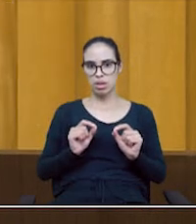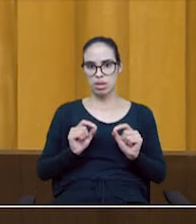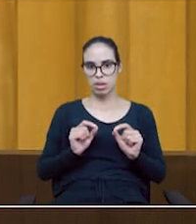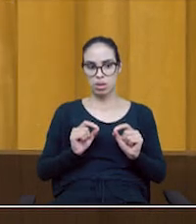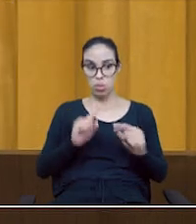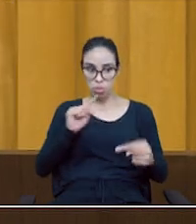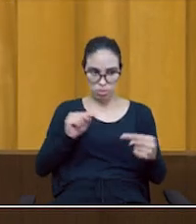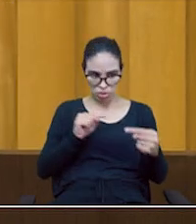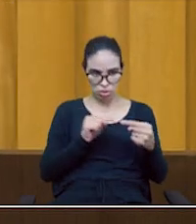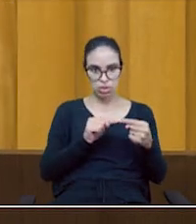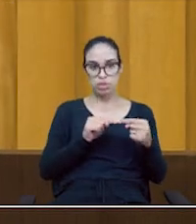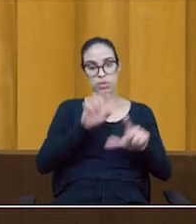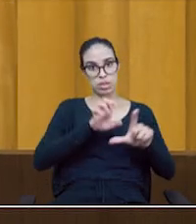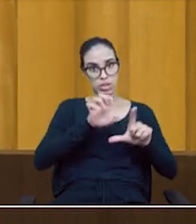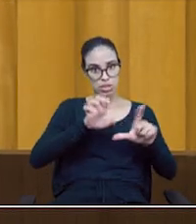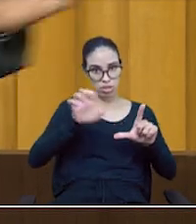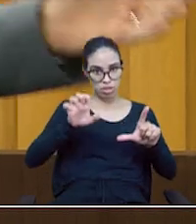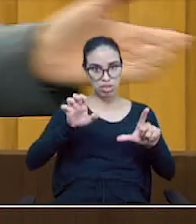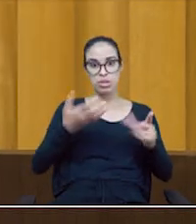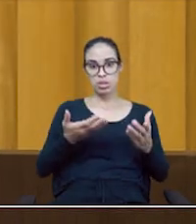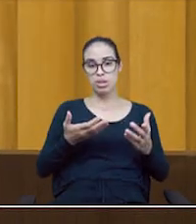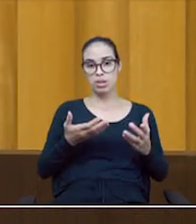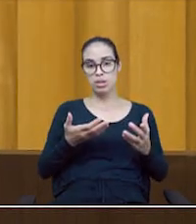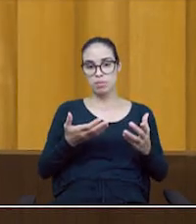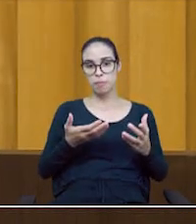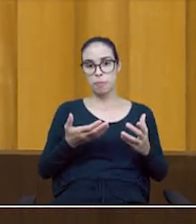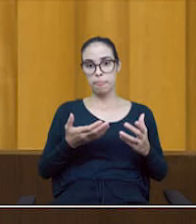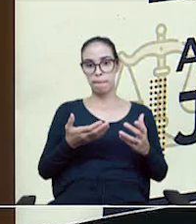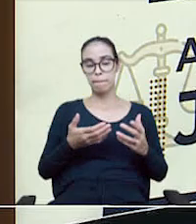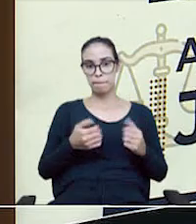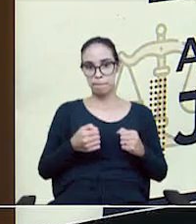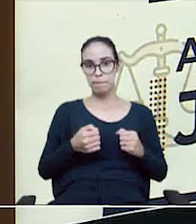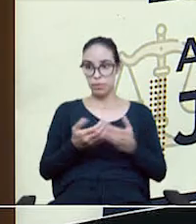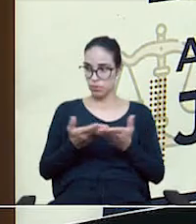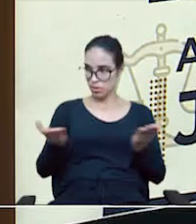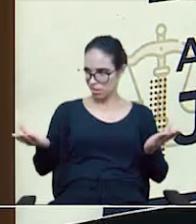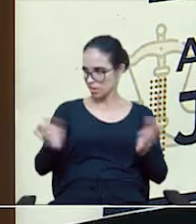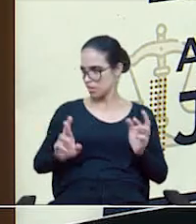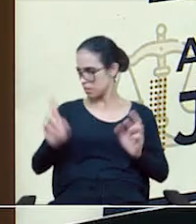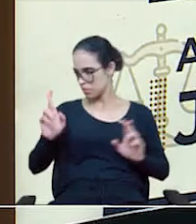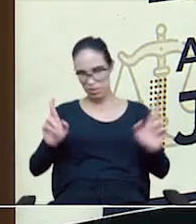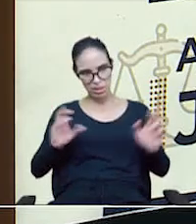objetiva e estatísticas, como no CNJ, os nossos conselheiros e conselheiras